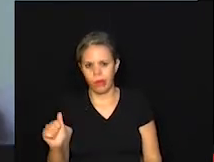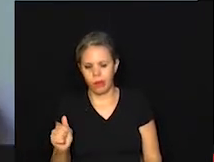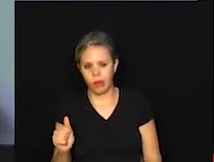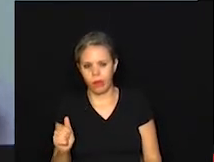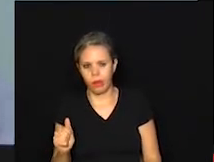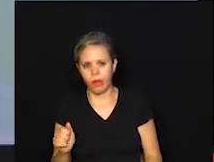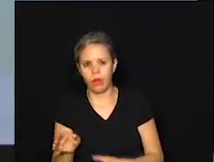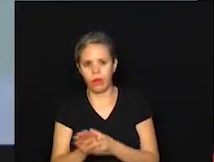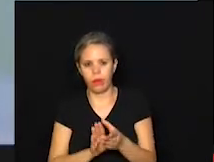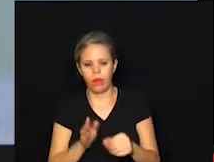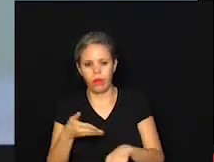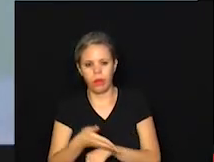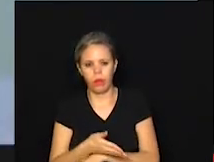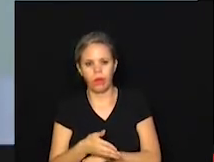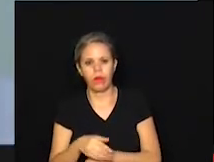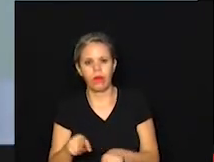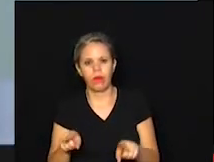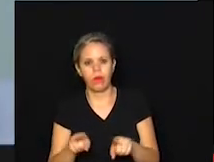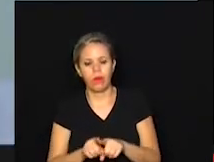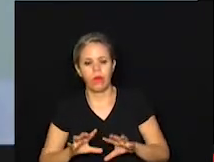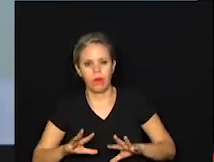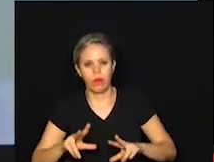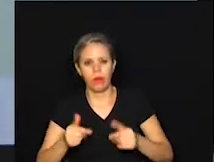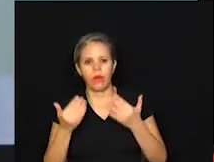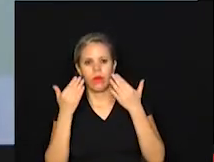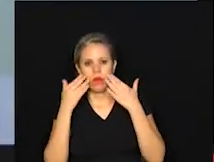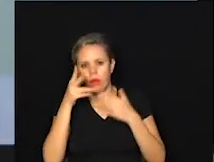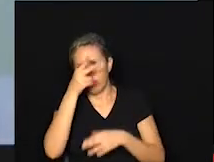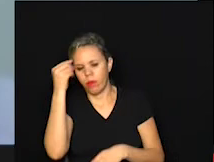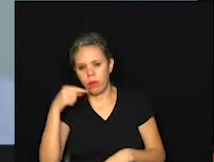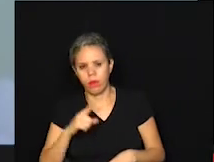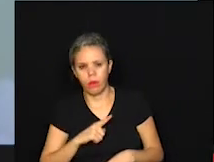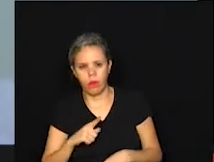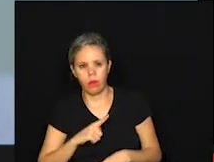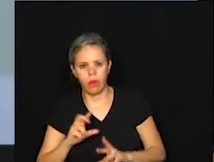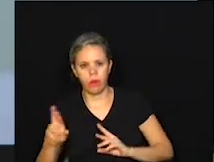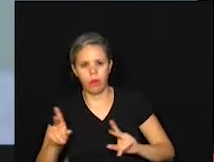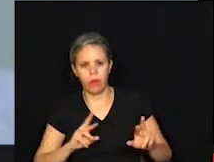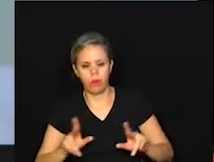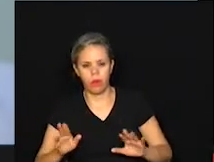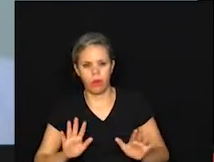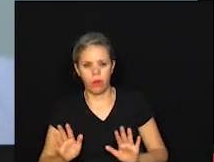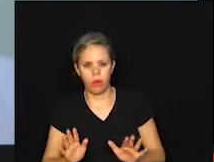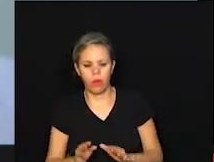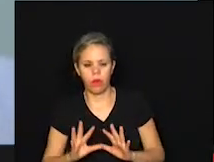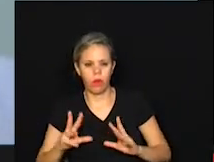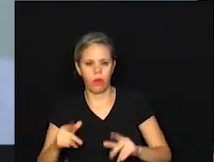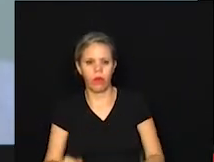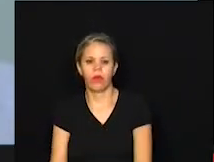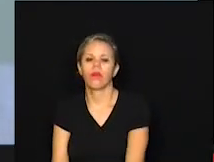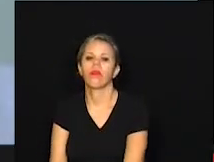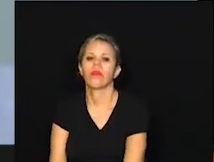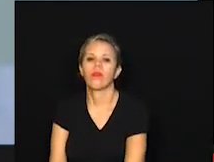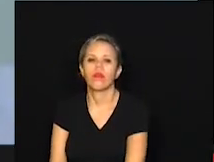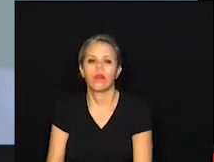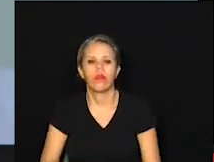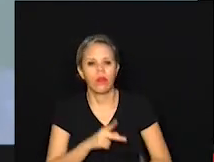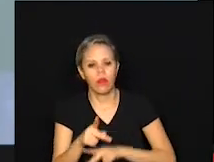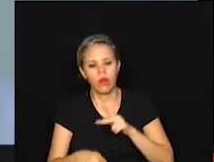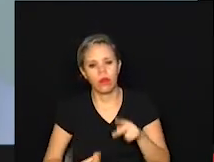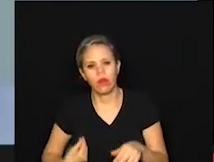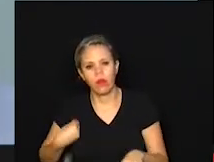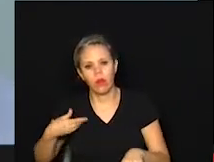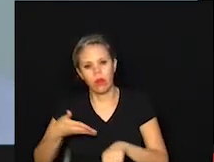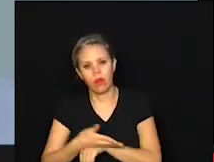também já fiz parte, CMDM, todas são públicas. O que nós temos diferença é que nem todas as pessoas que estarão